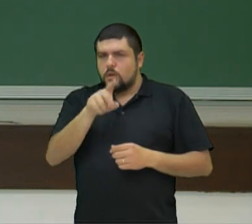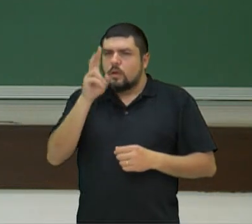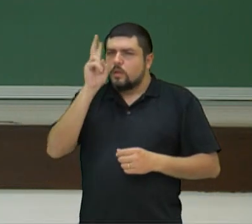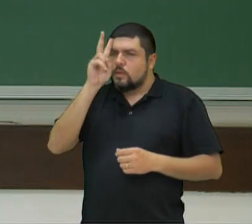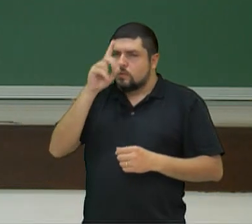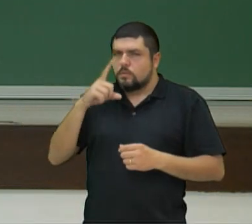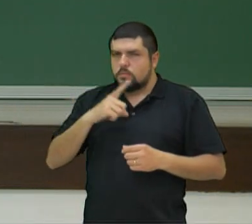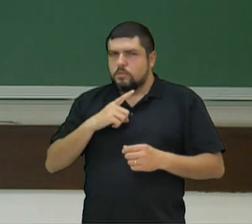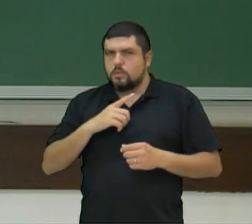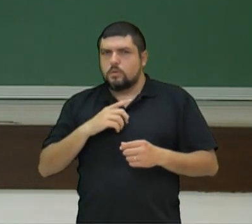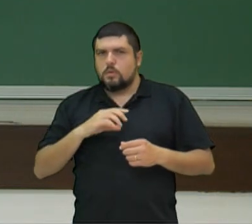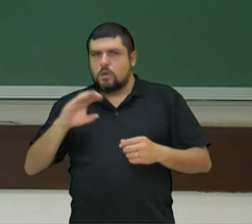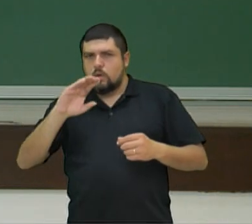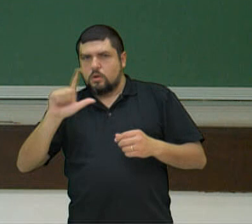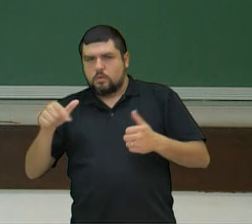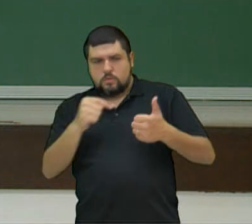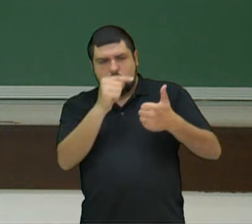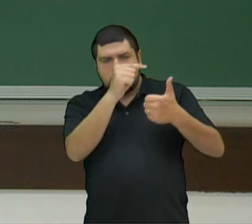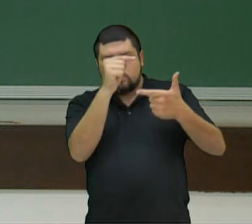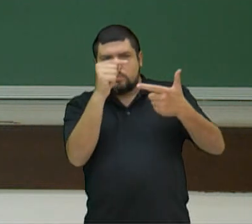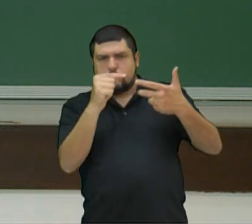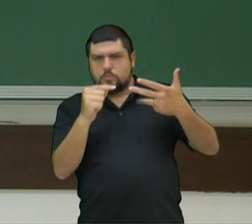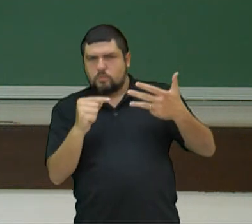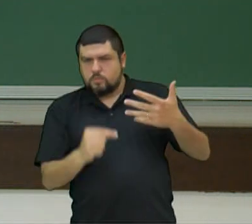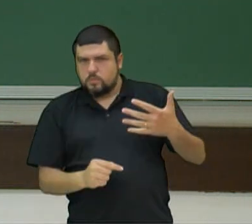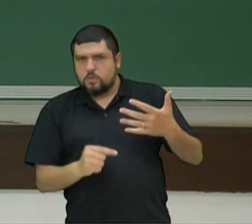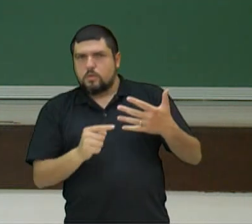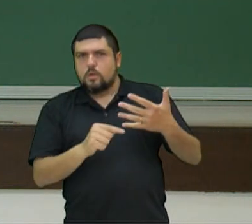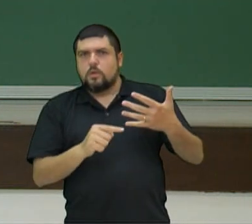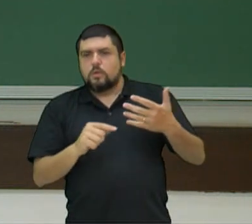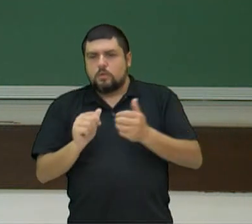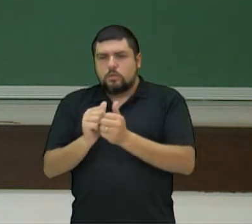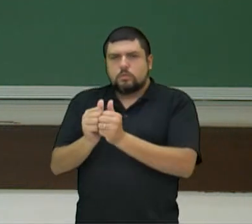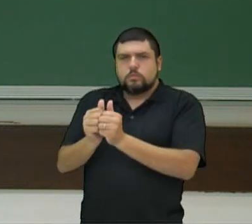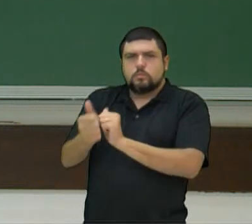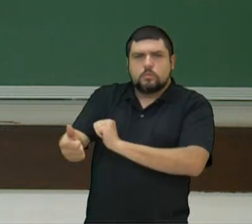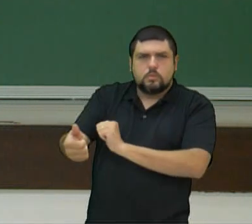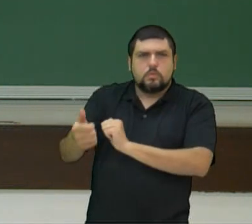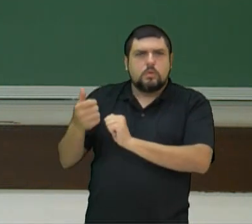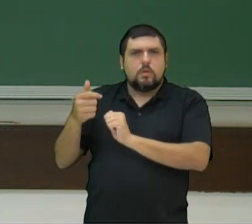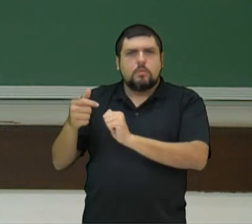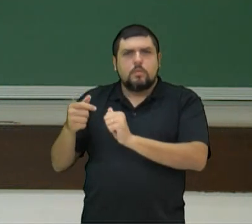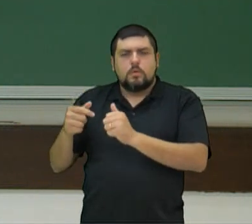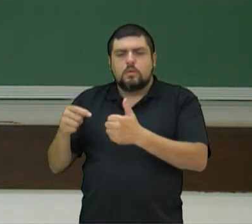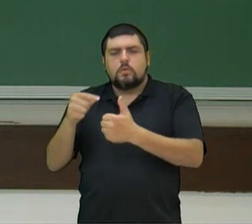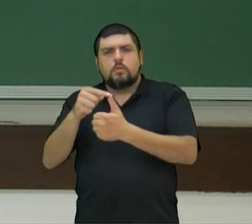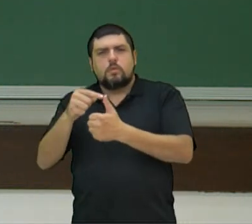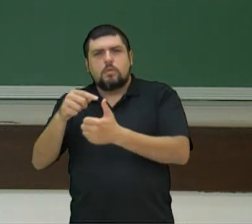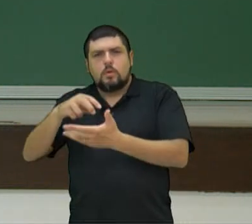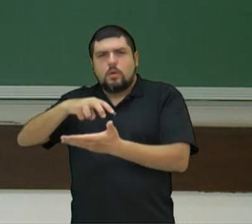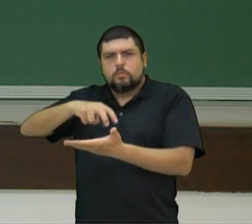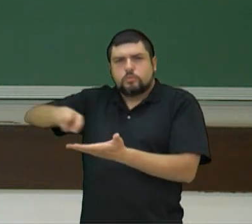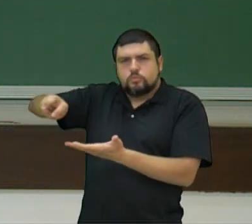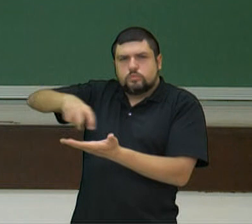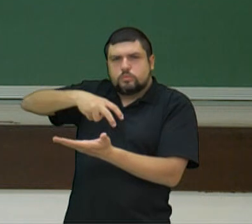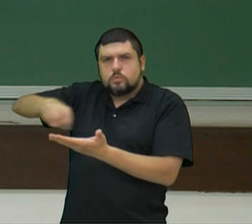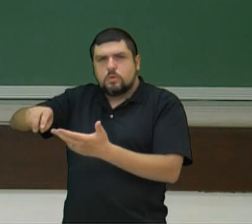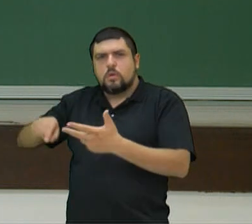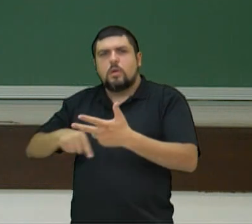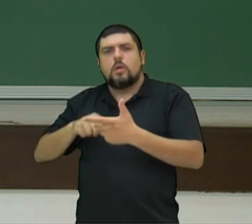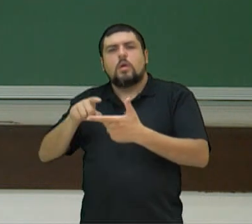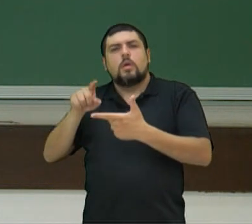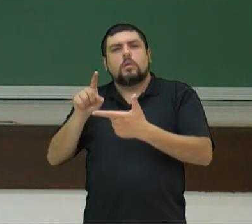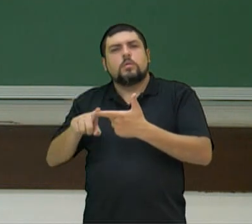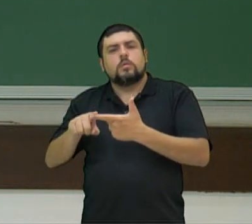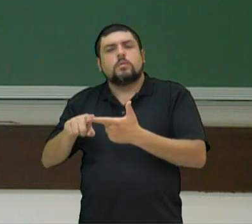daquelas alternativas que vocês têm ali, esses esportes que nós já vimos, a patinação e o esporte que nós vamos ver hoje, o